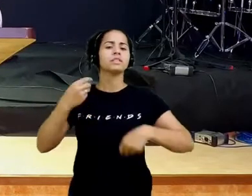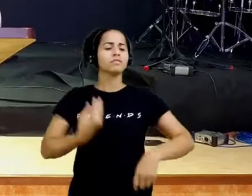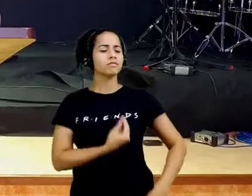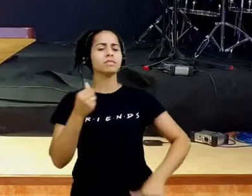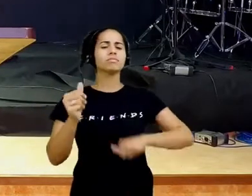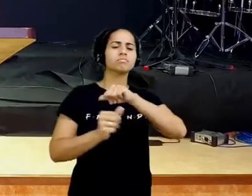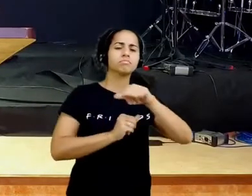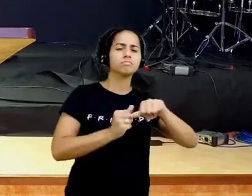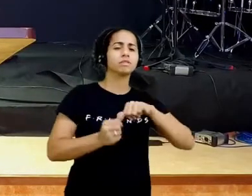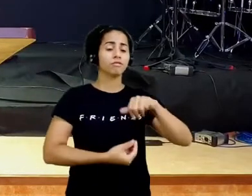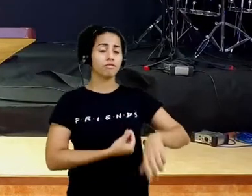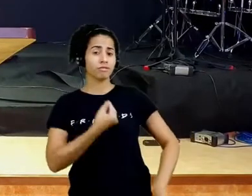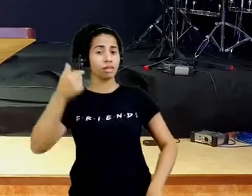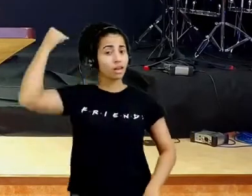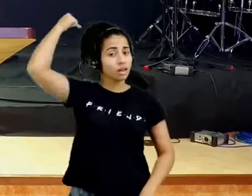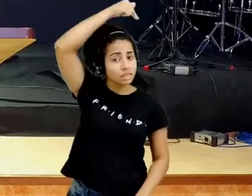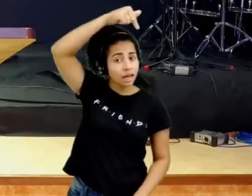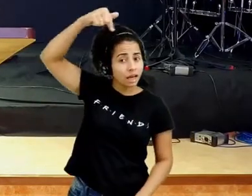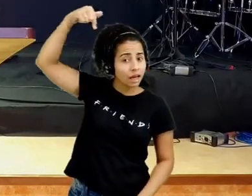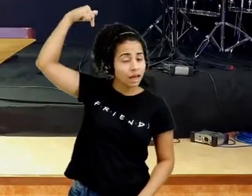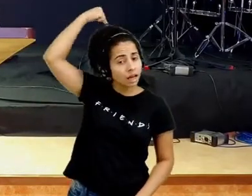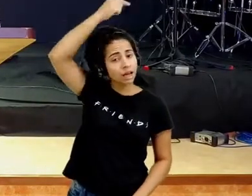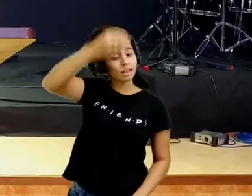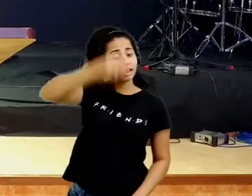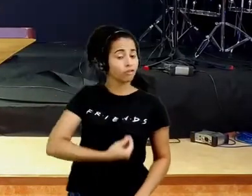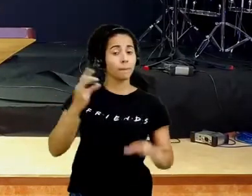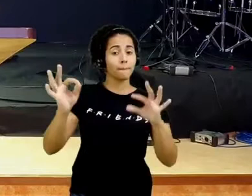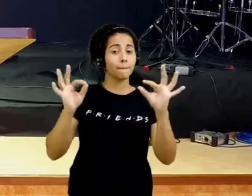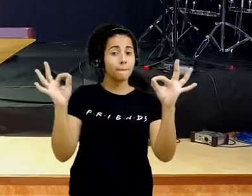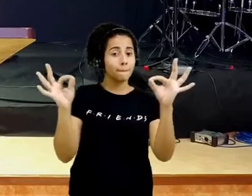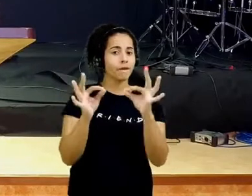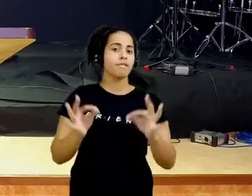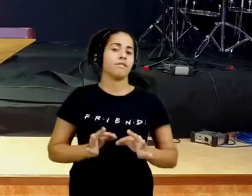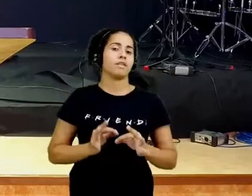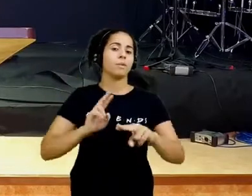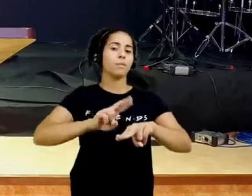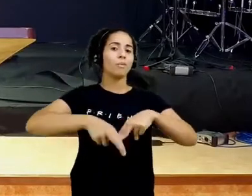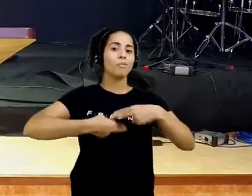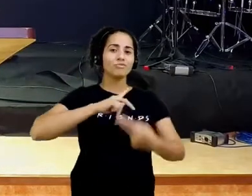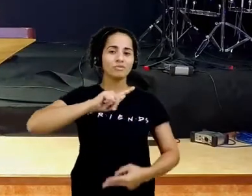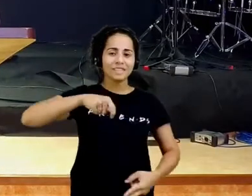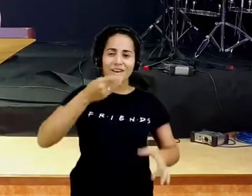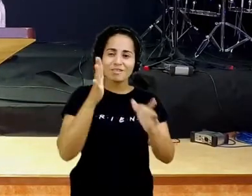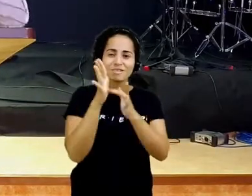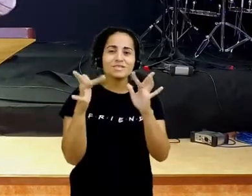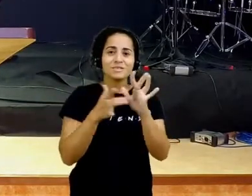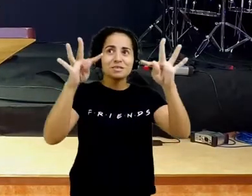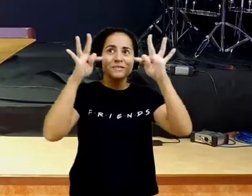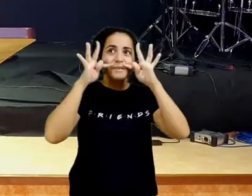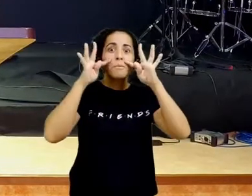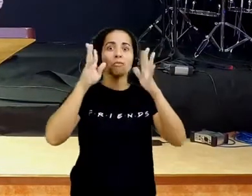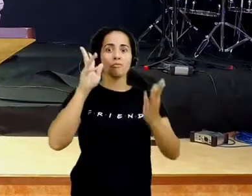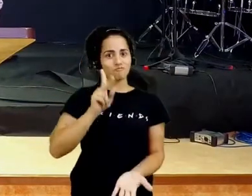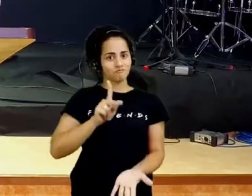de aperfeiçoamento na palavra de Deus, para que o nome do Senhor seja glorificado. E não foi